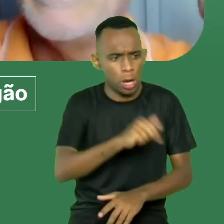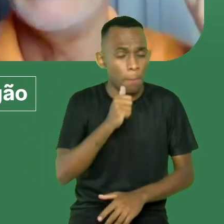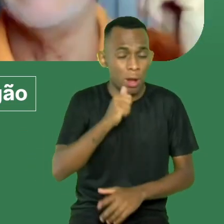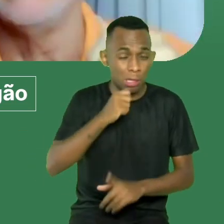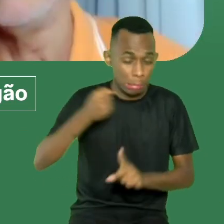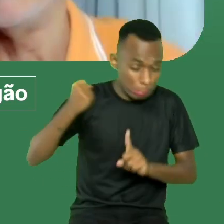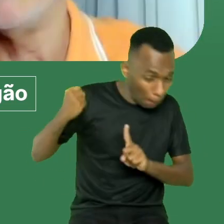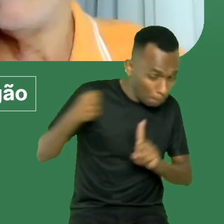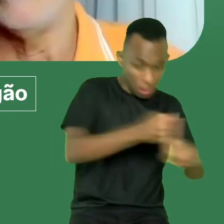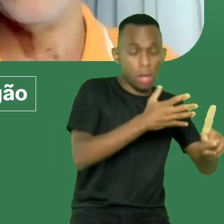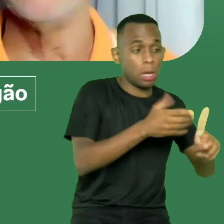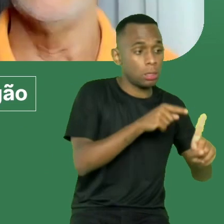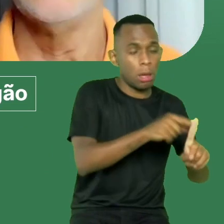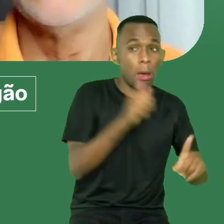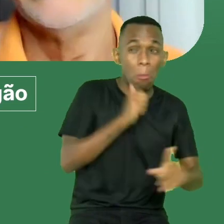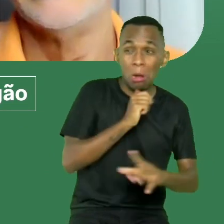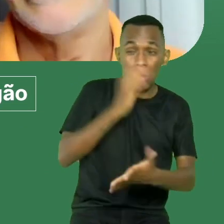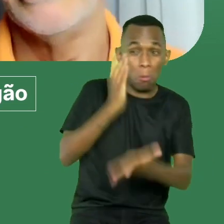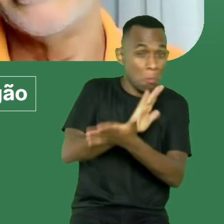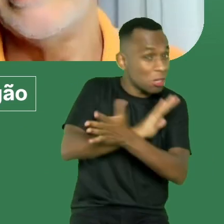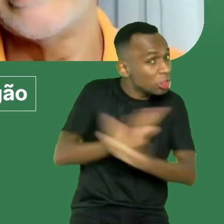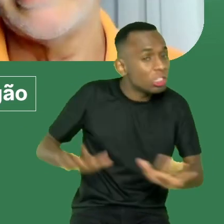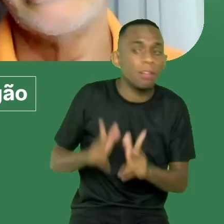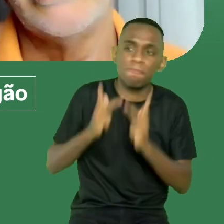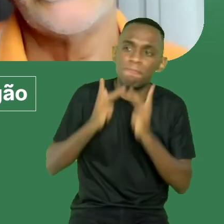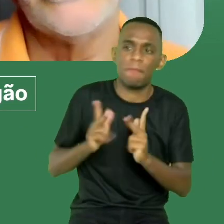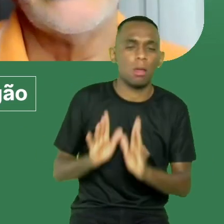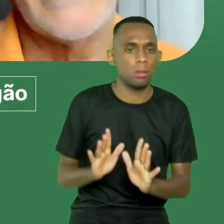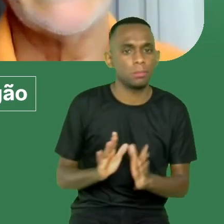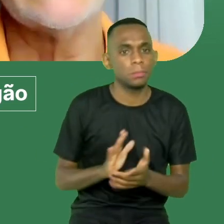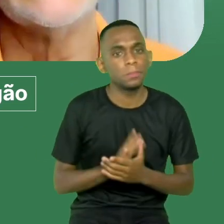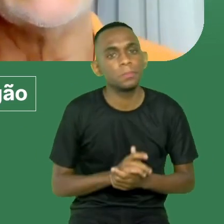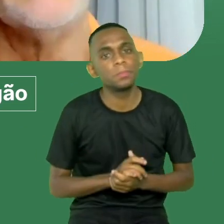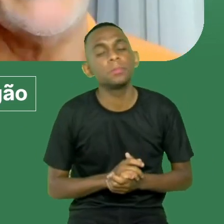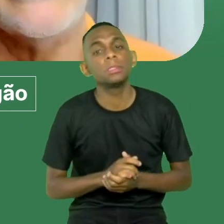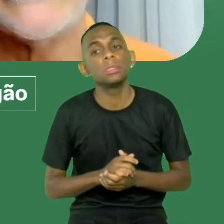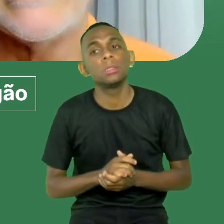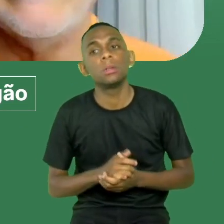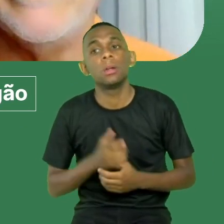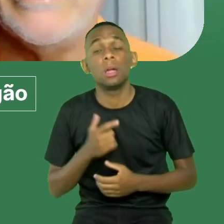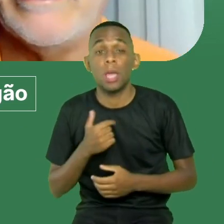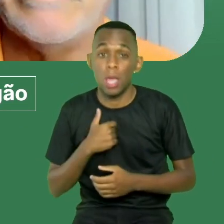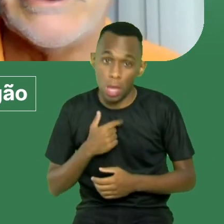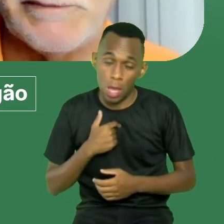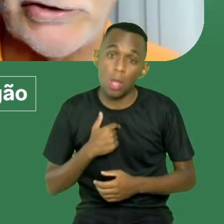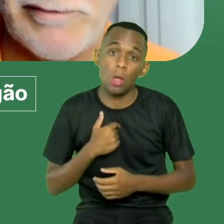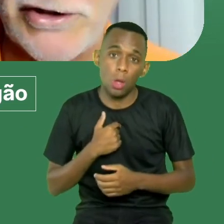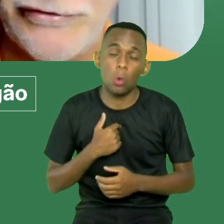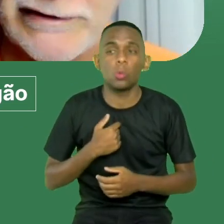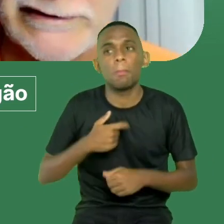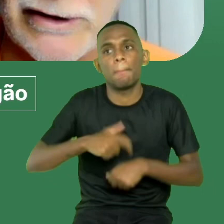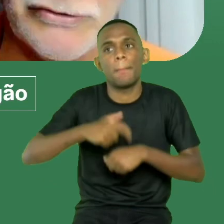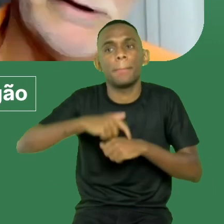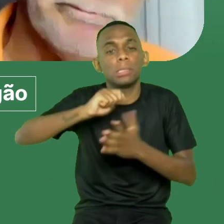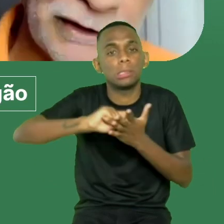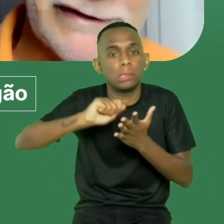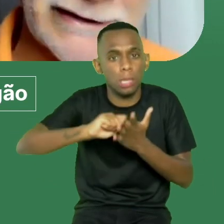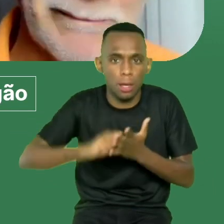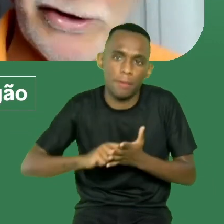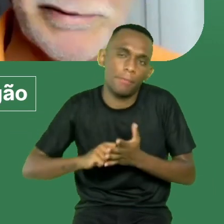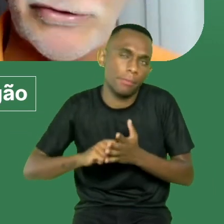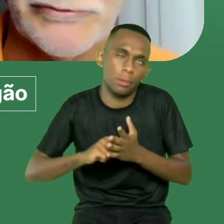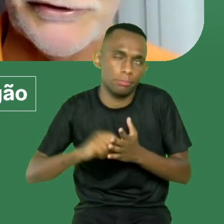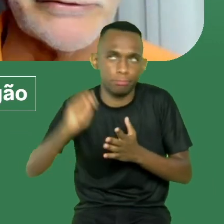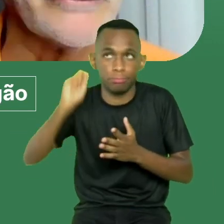mostra aquela trajetória, né? Eu sou um cara assim que também, ao escrever, especialmente ficção, e